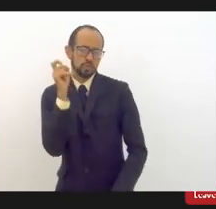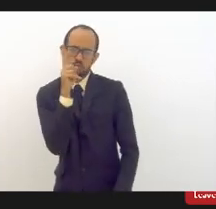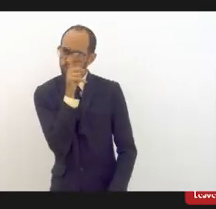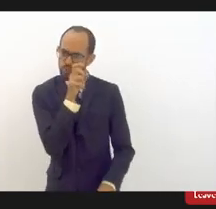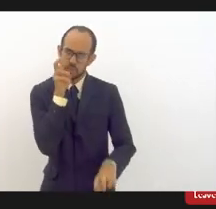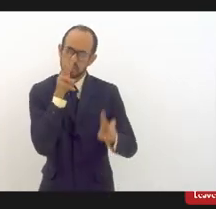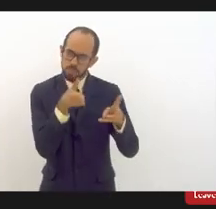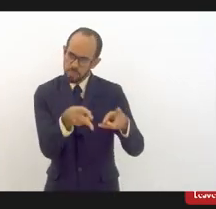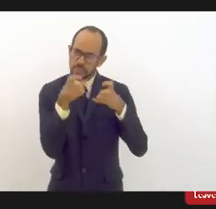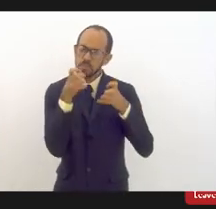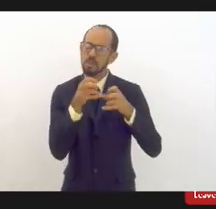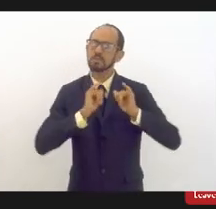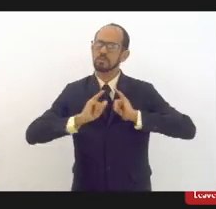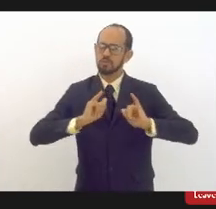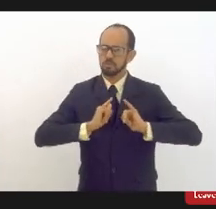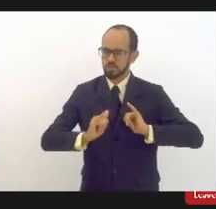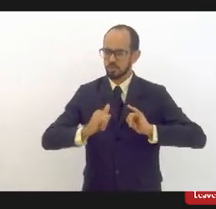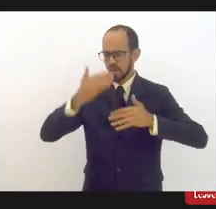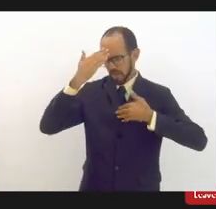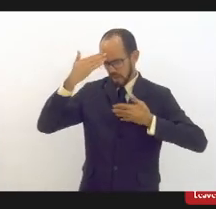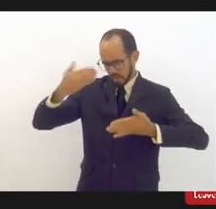Eu agradeço a participação.